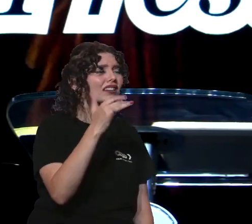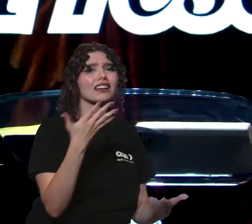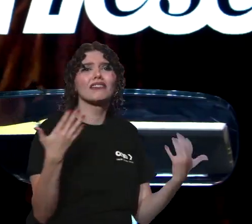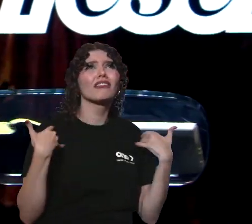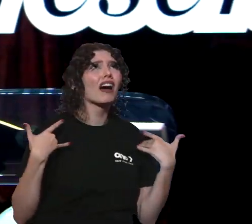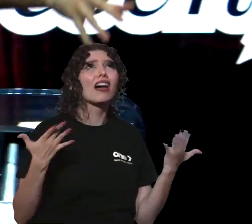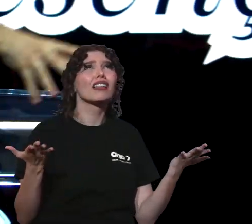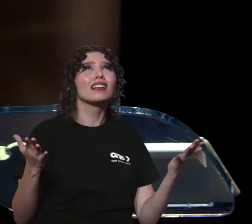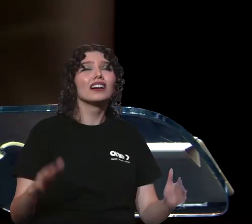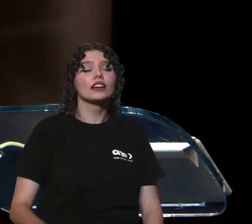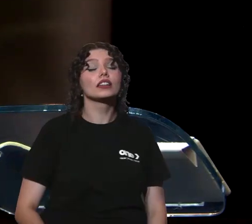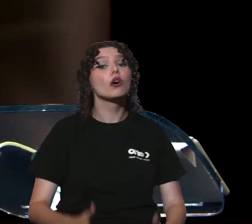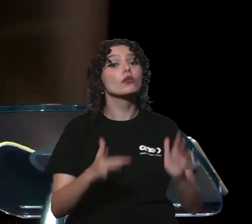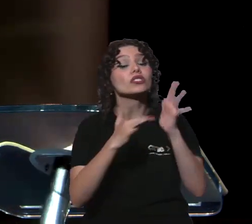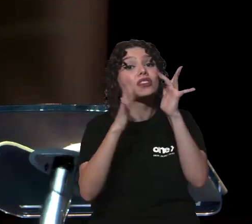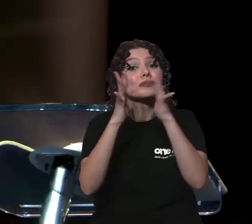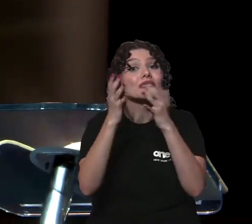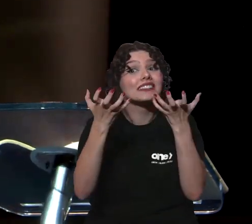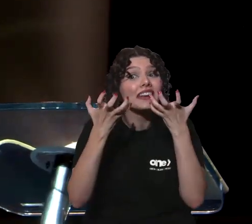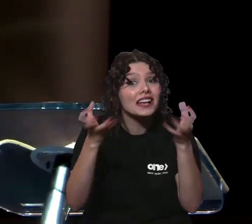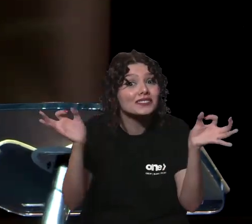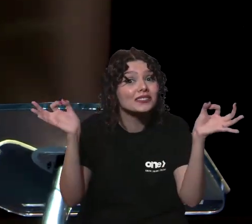chega. Jesus quer te curar.